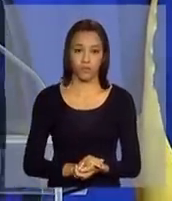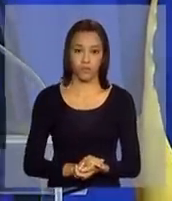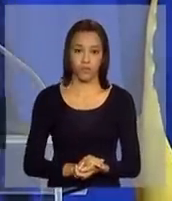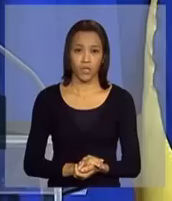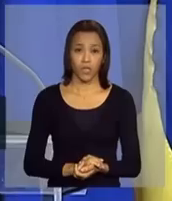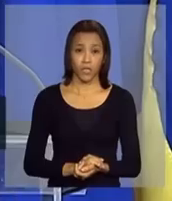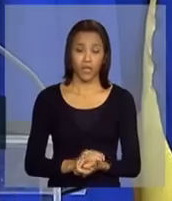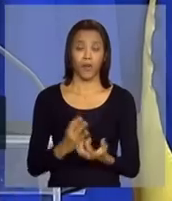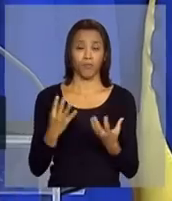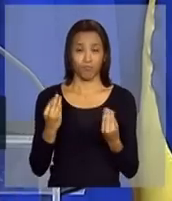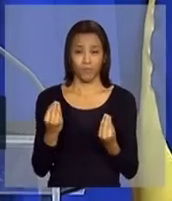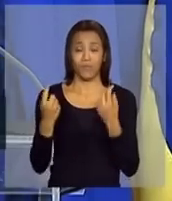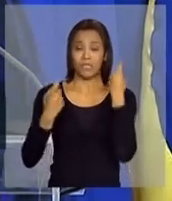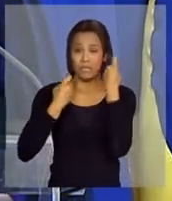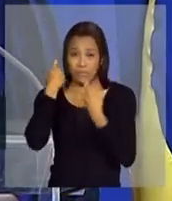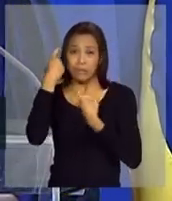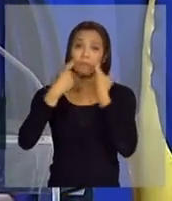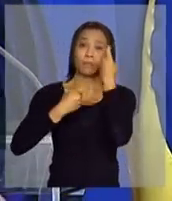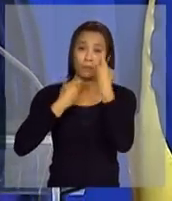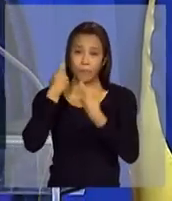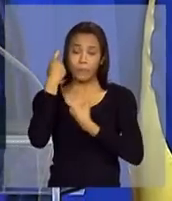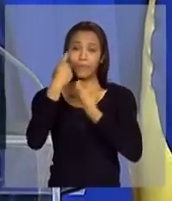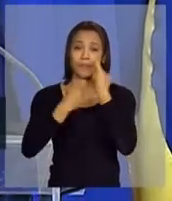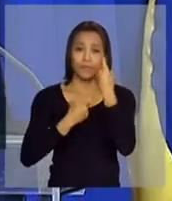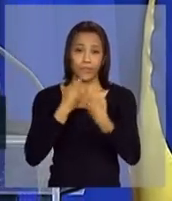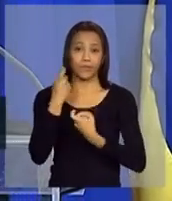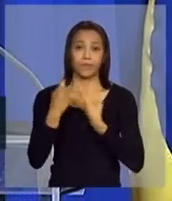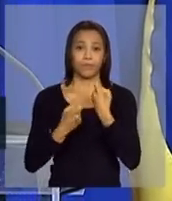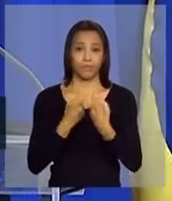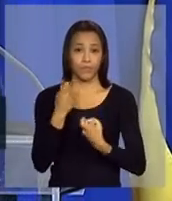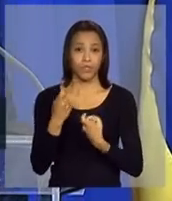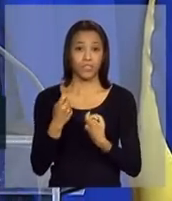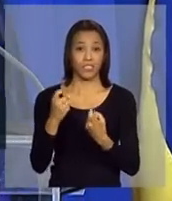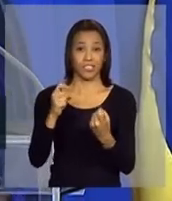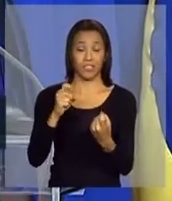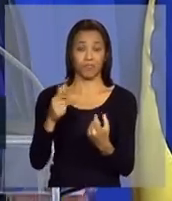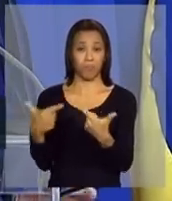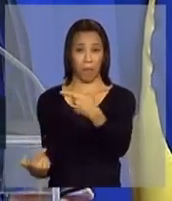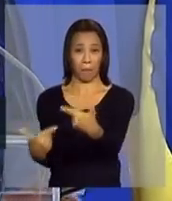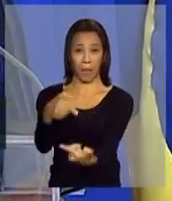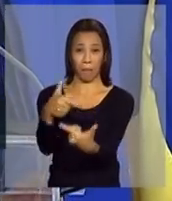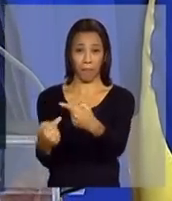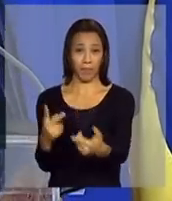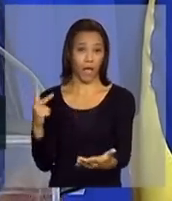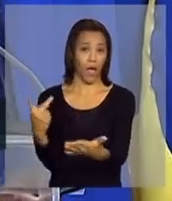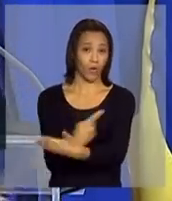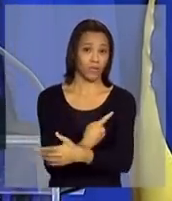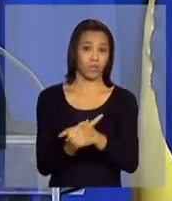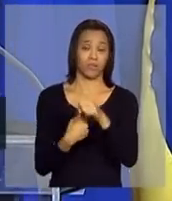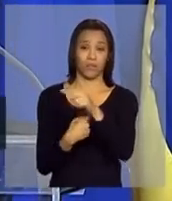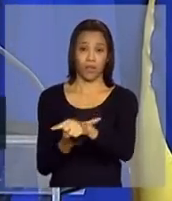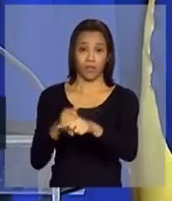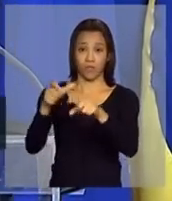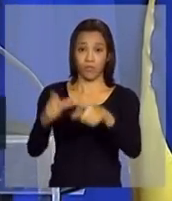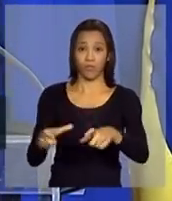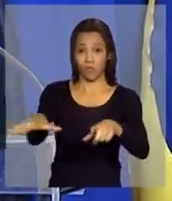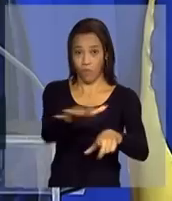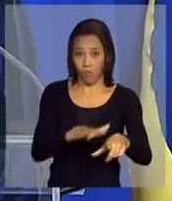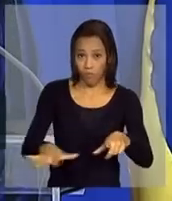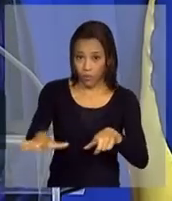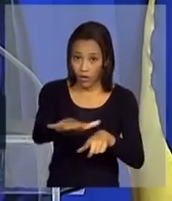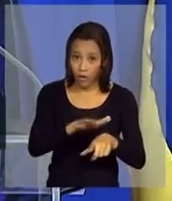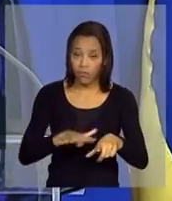é muito preocupante a situação de conflito armado no Mali decorrente e